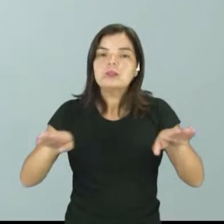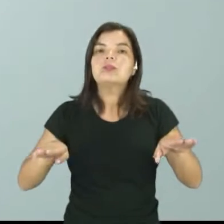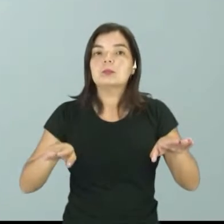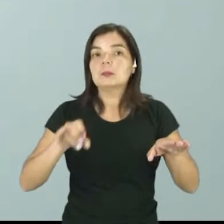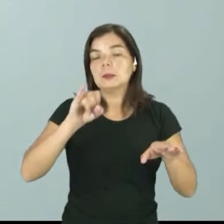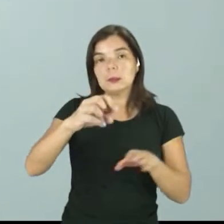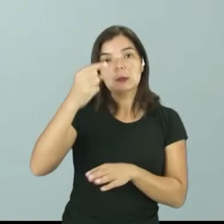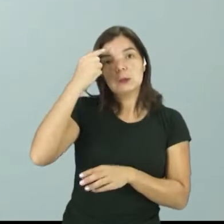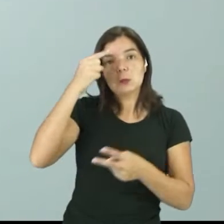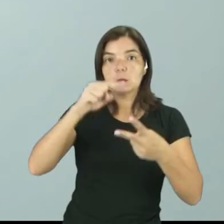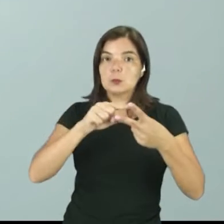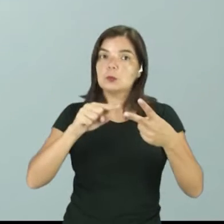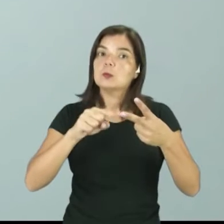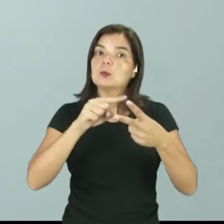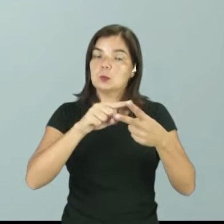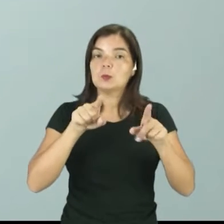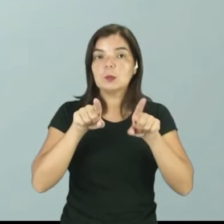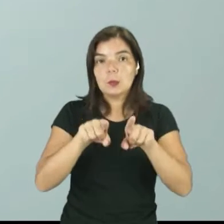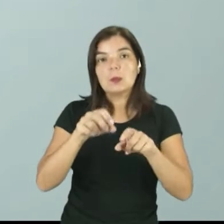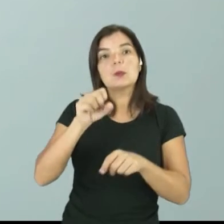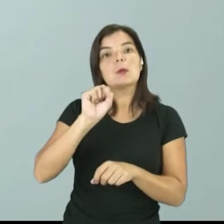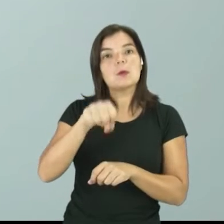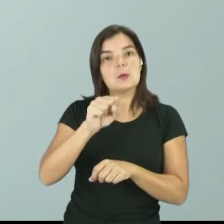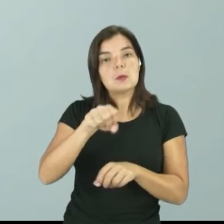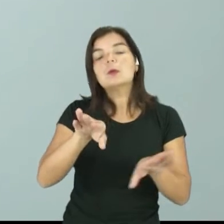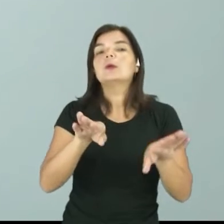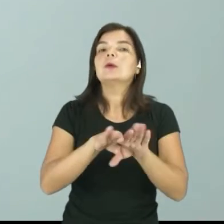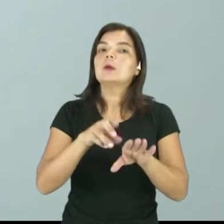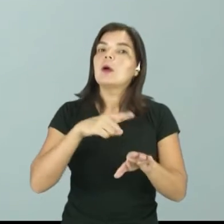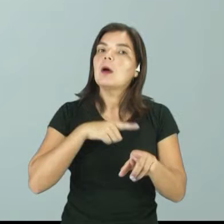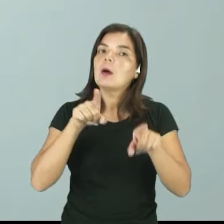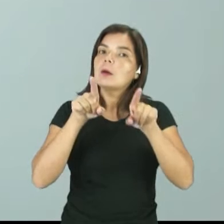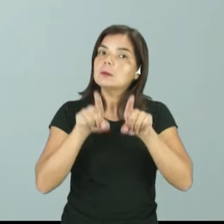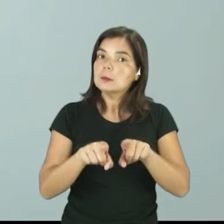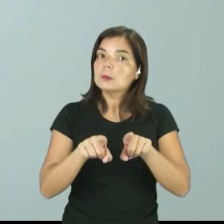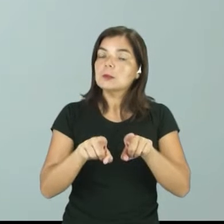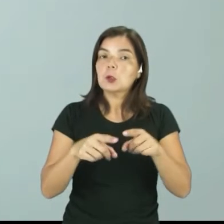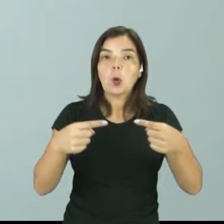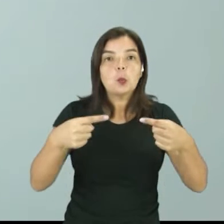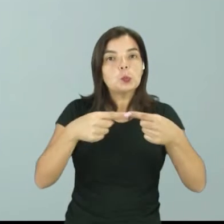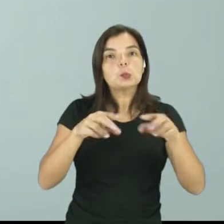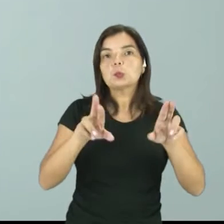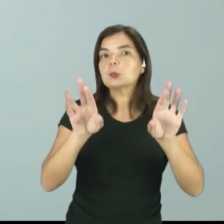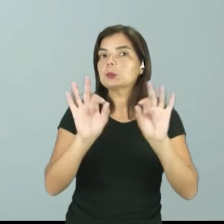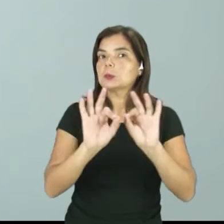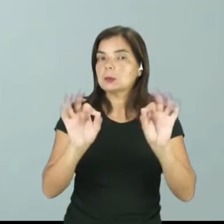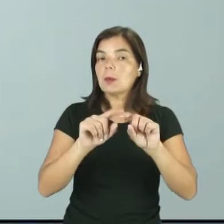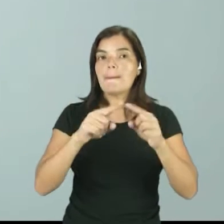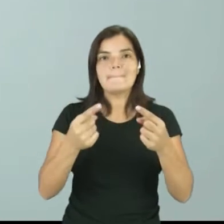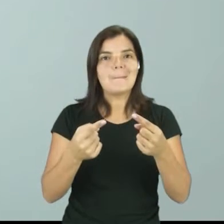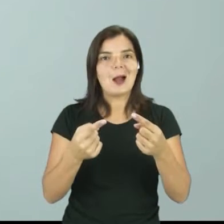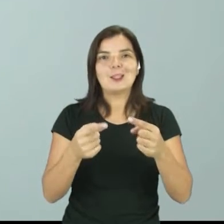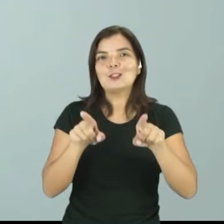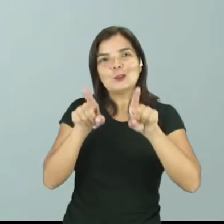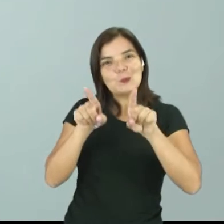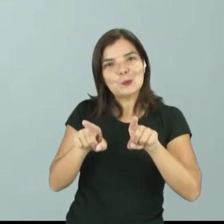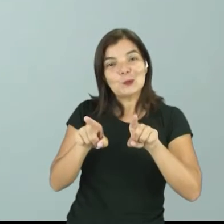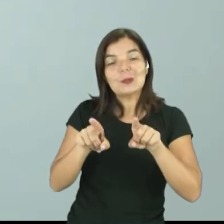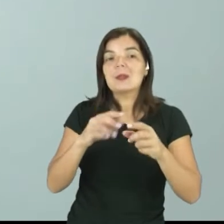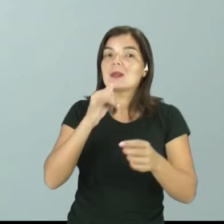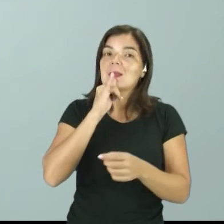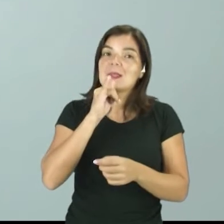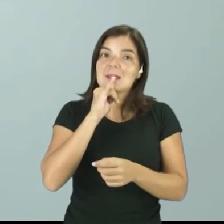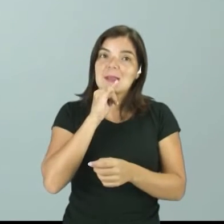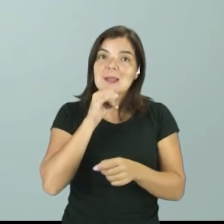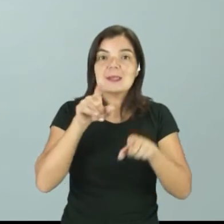você pensar em duas retas assim, elas são retas que não se tocam, mas elas não são paralelas. Aqui no caso